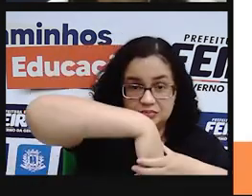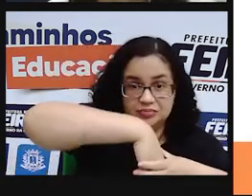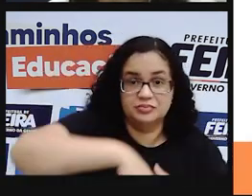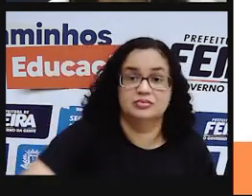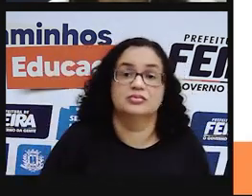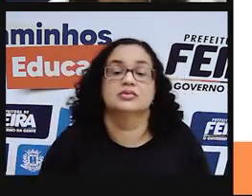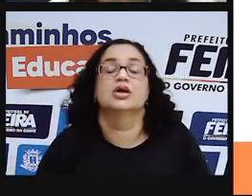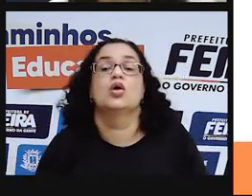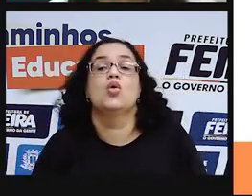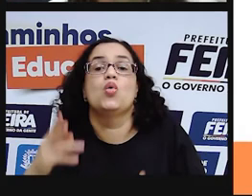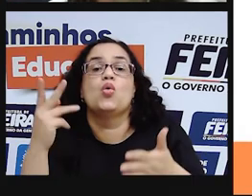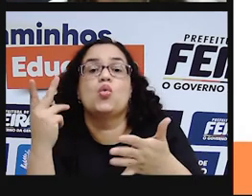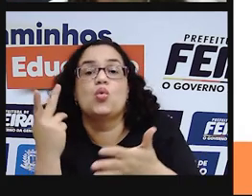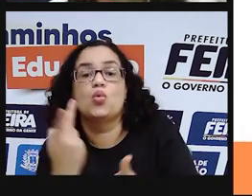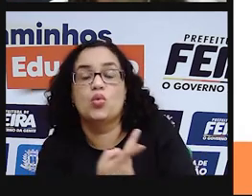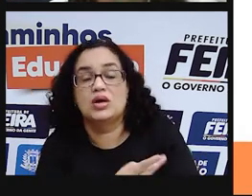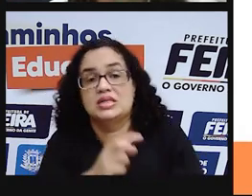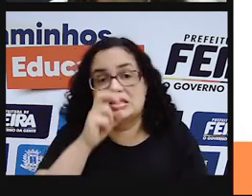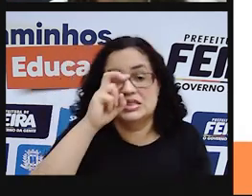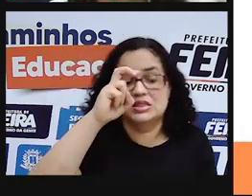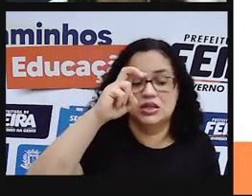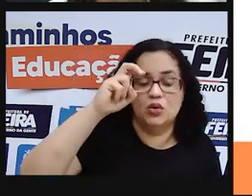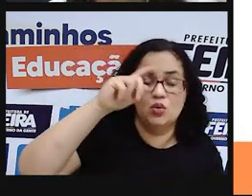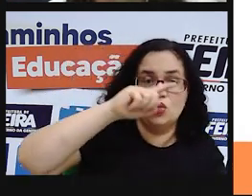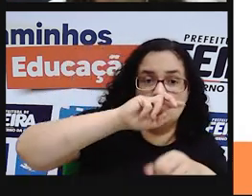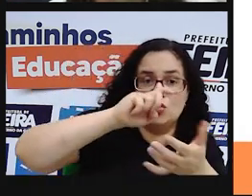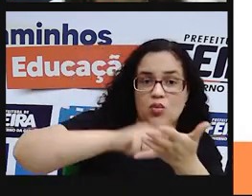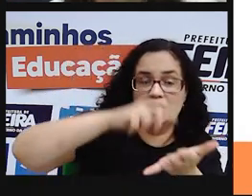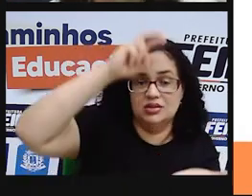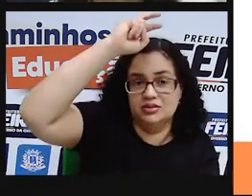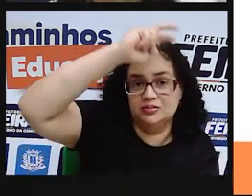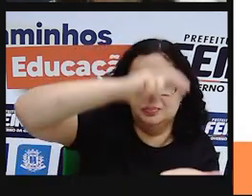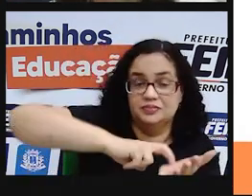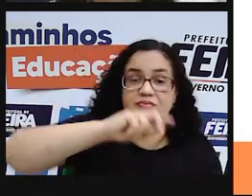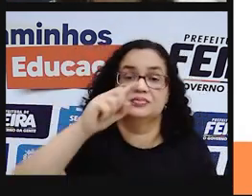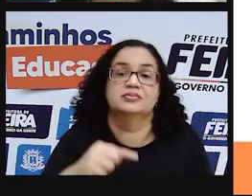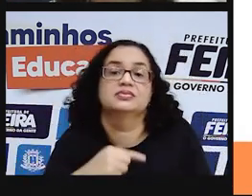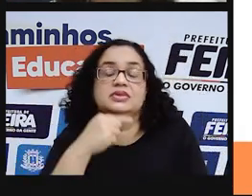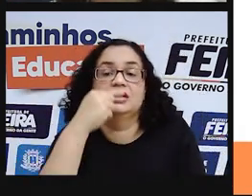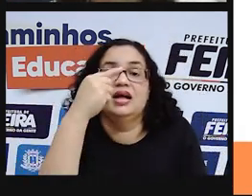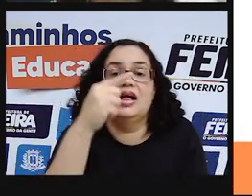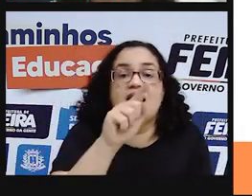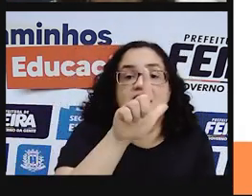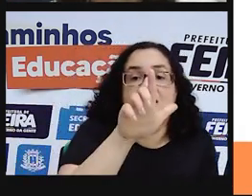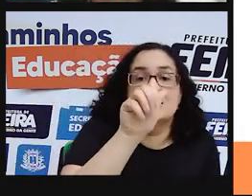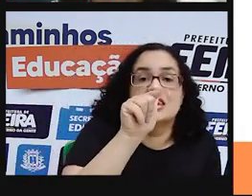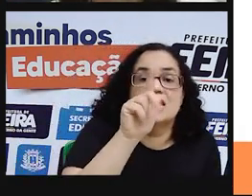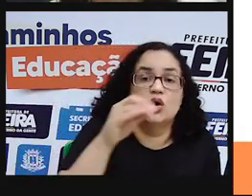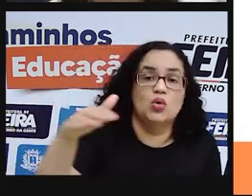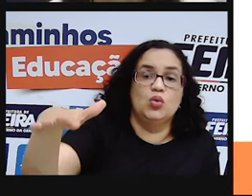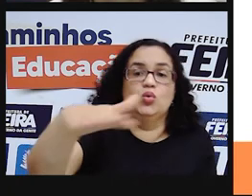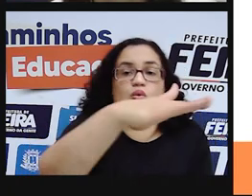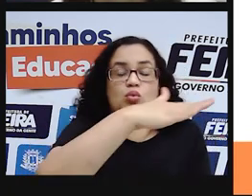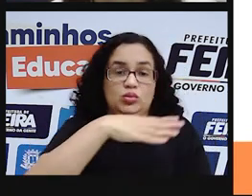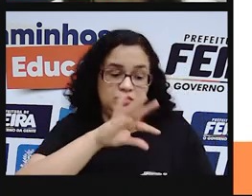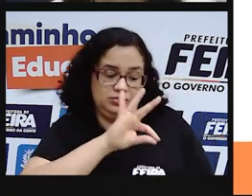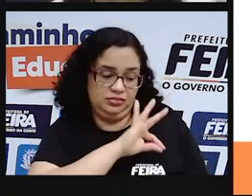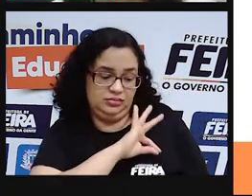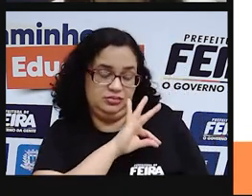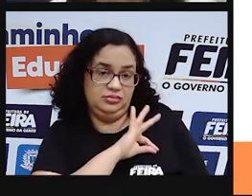e isso aconteceu as cinco anos da manhã e algumas horas depois da Lagoa já estava cercada pela